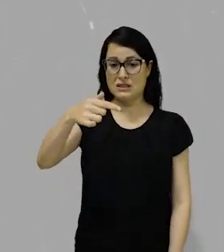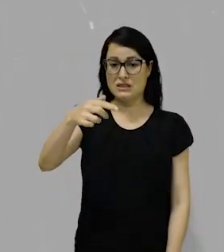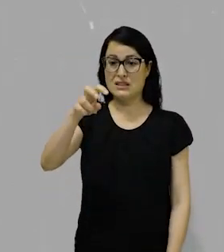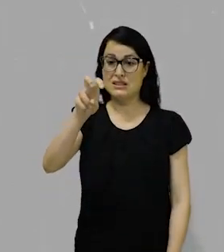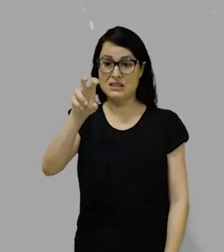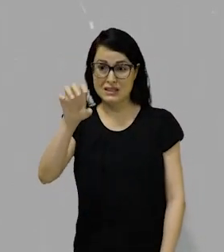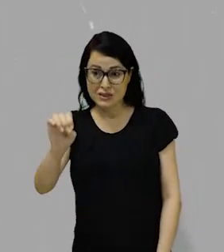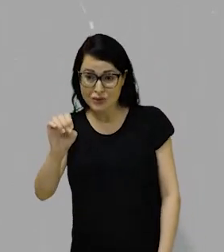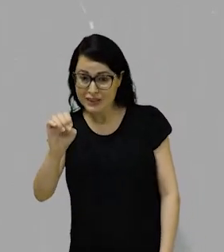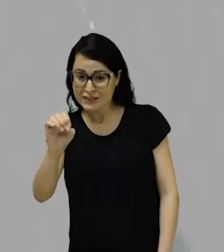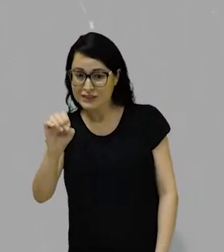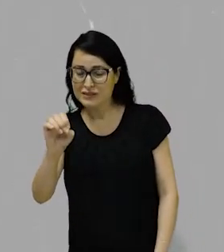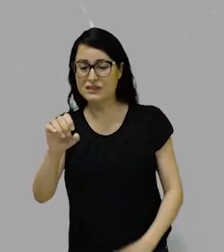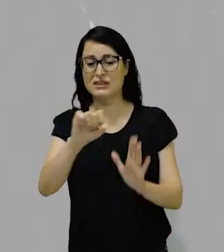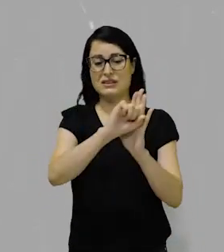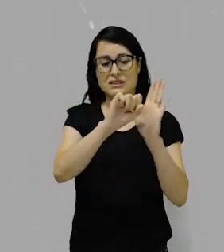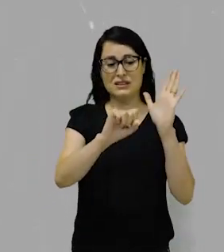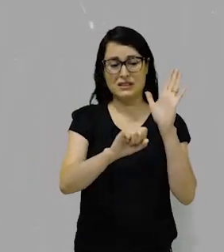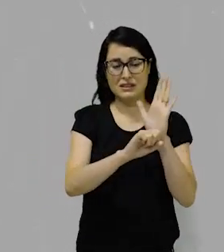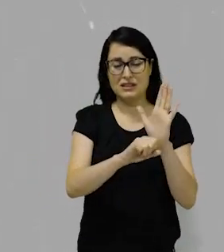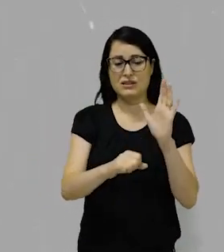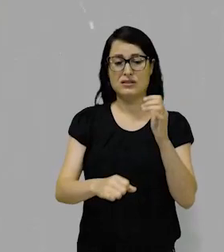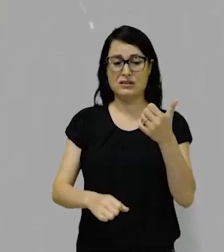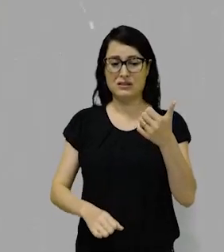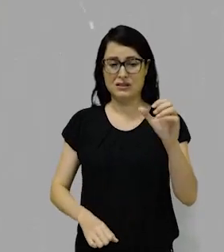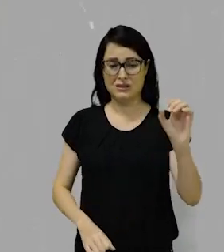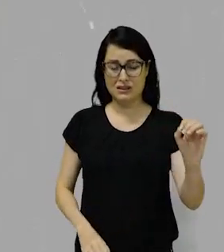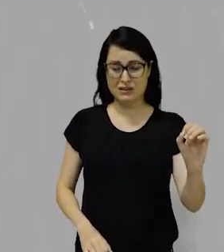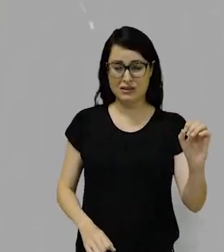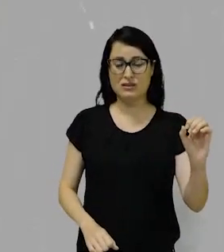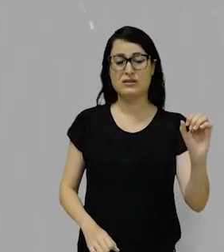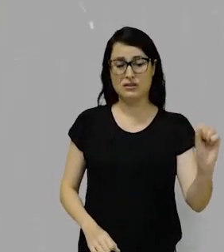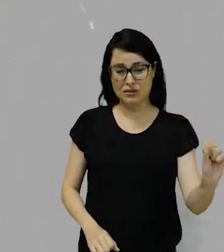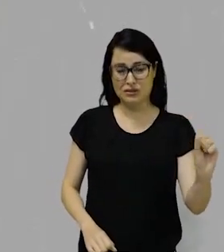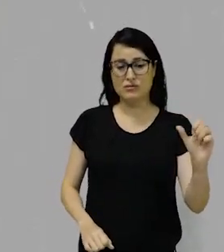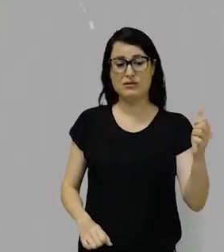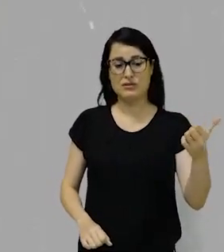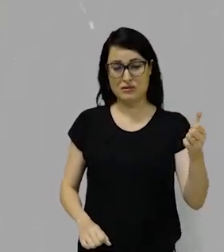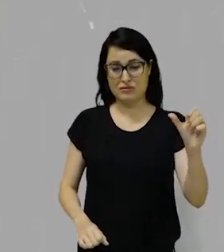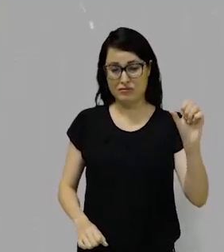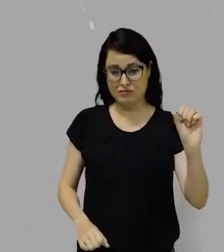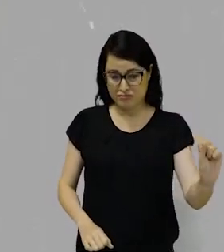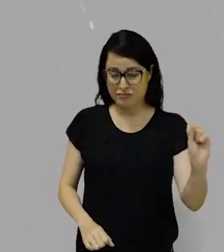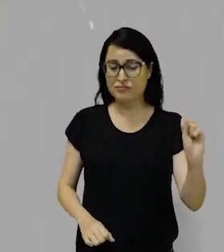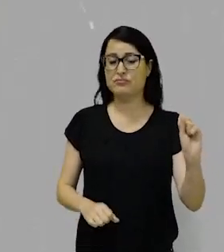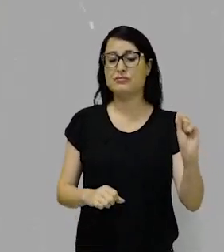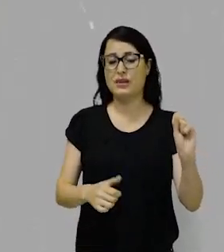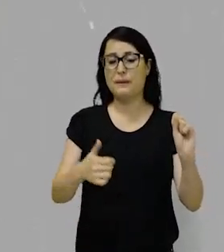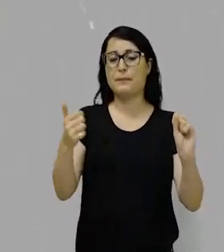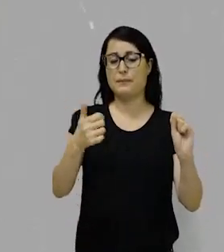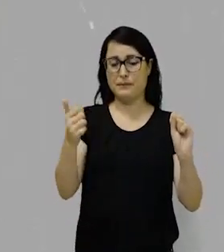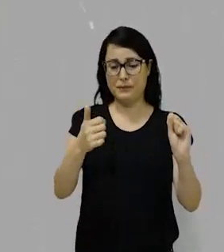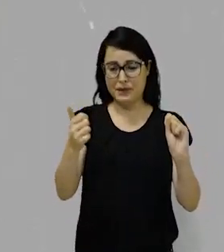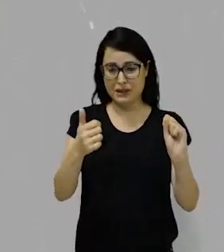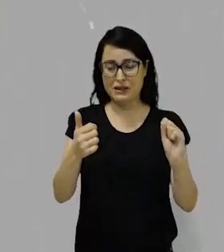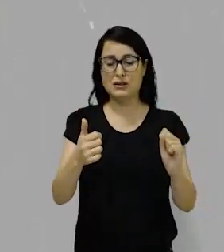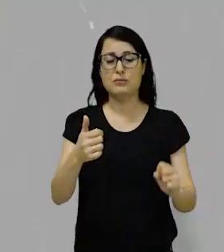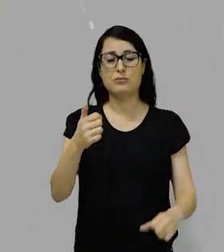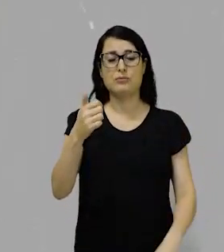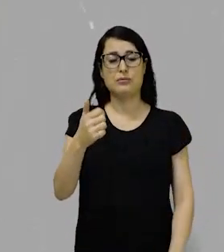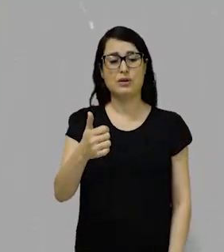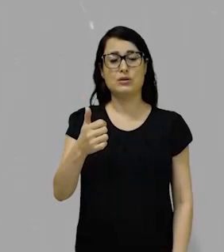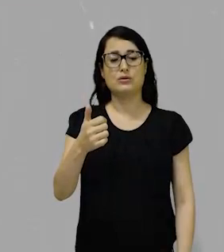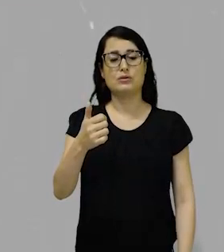1750, galera. Século XVIII, tá? A Inglaterra dá início aí à primeira Revolução Industrial. 1850,